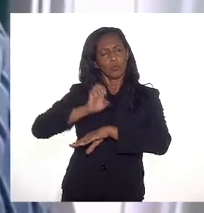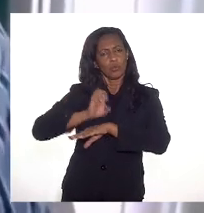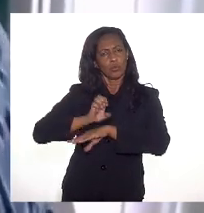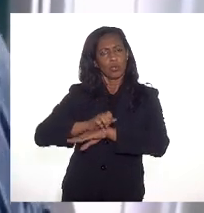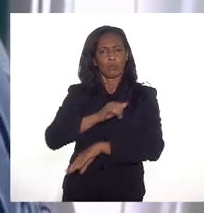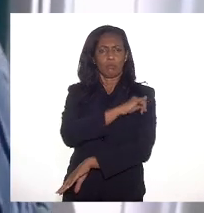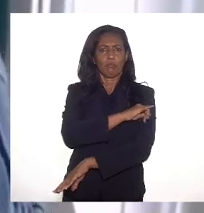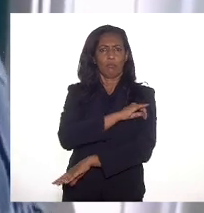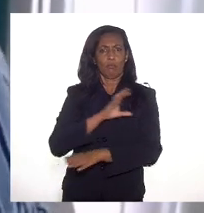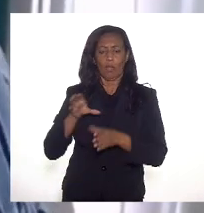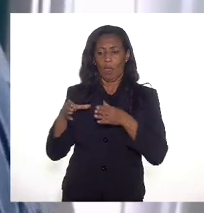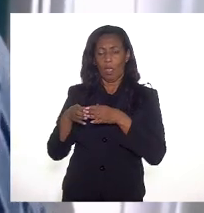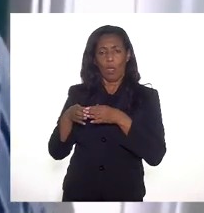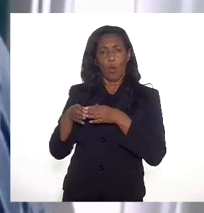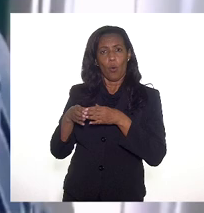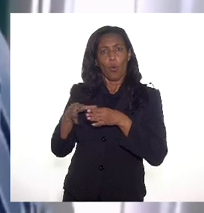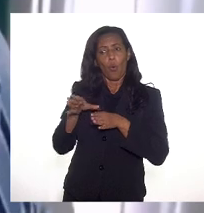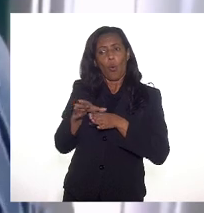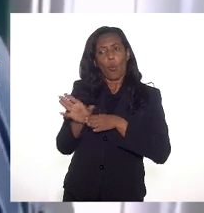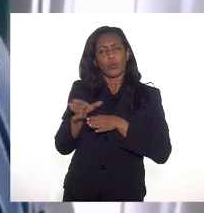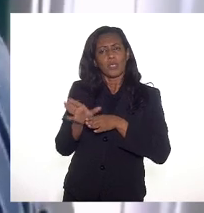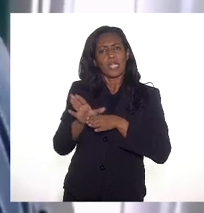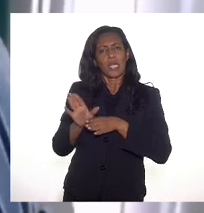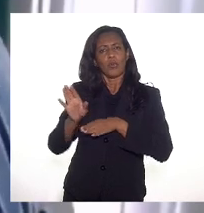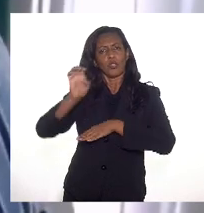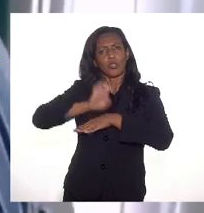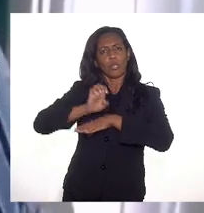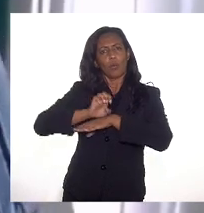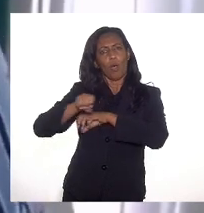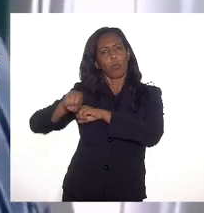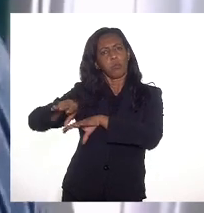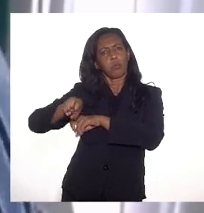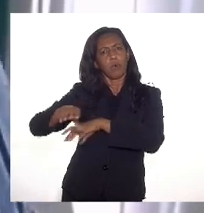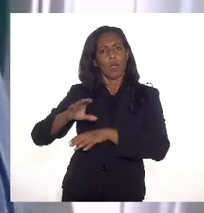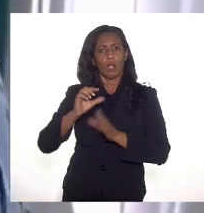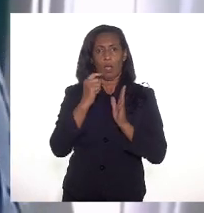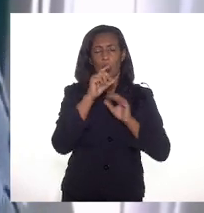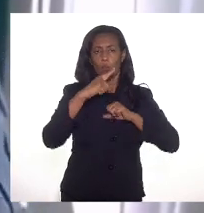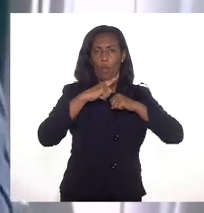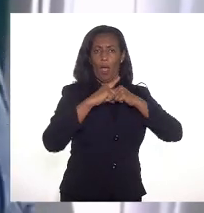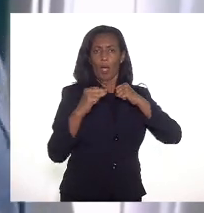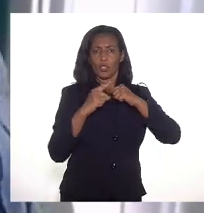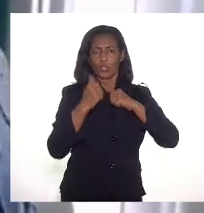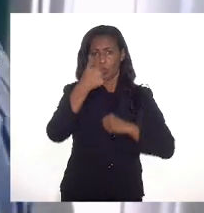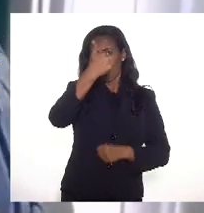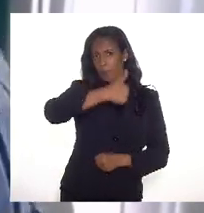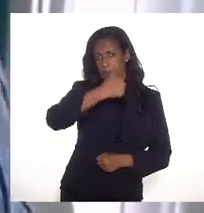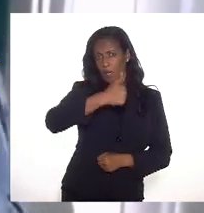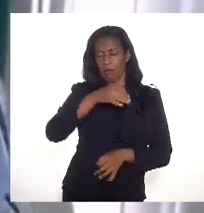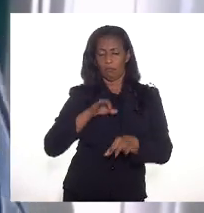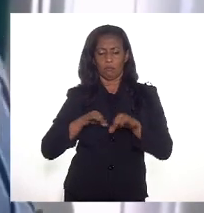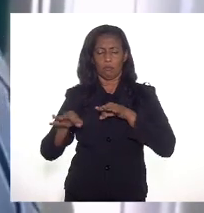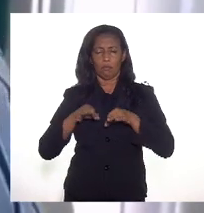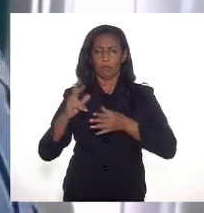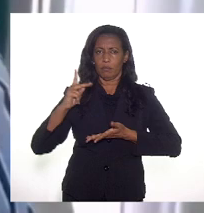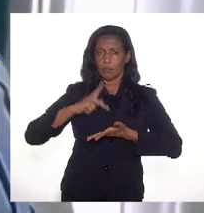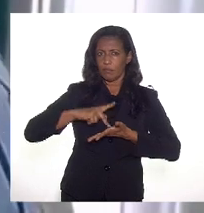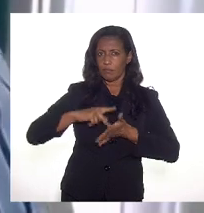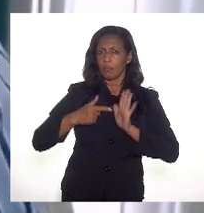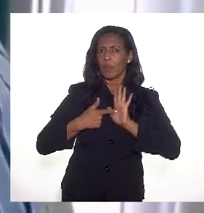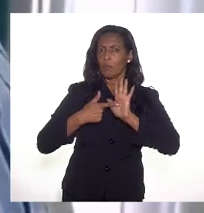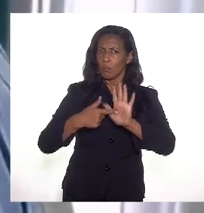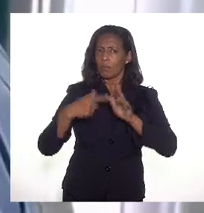Janeiro, é o Conselho Estadual de Educação. Logo no seu artigo 1º, o deputado Flávio Serafini, no projeto original, faz